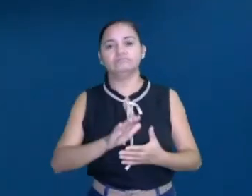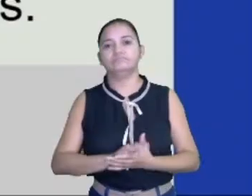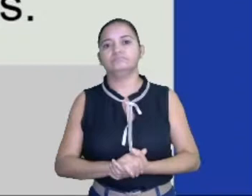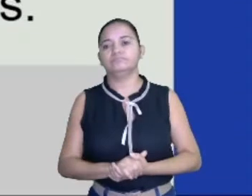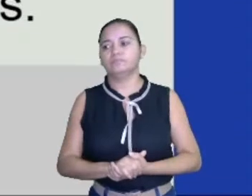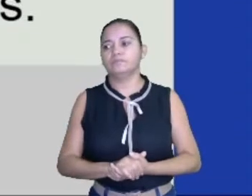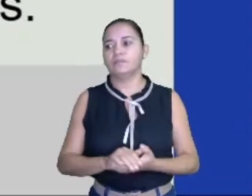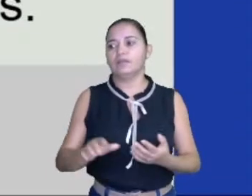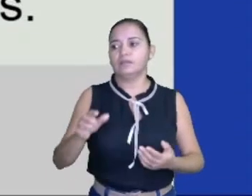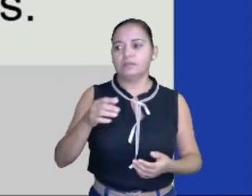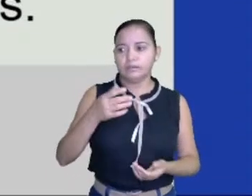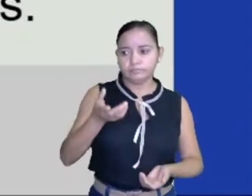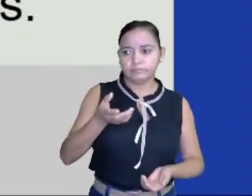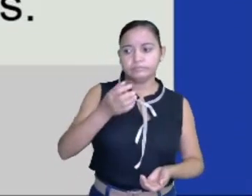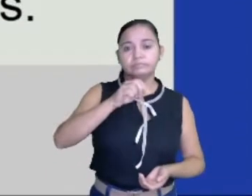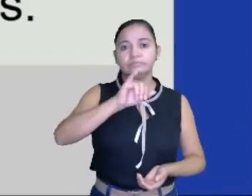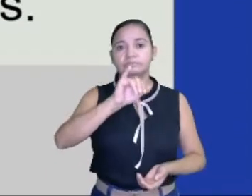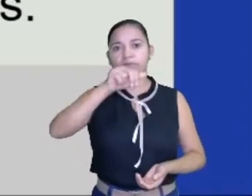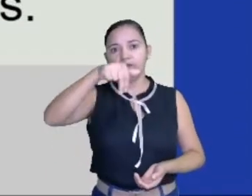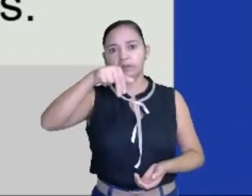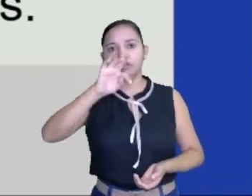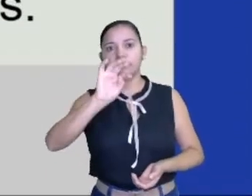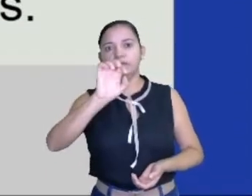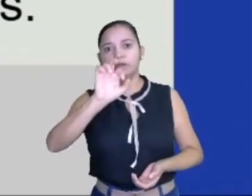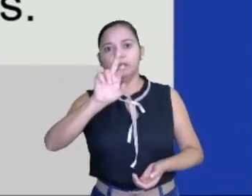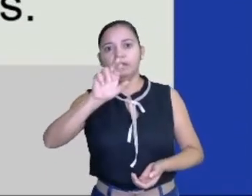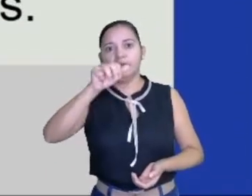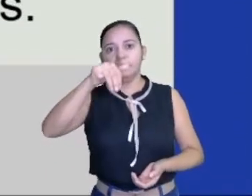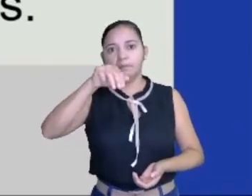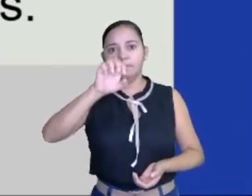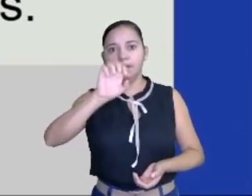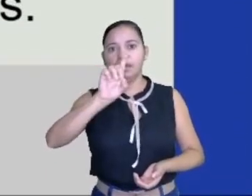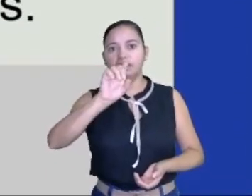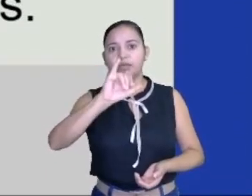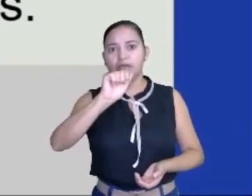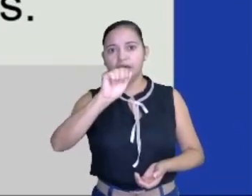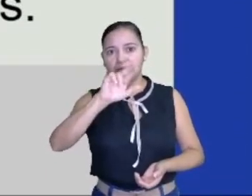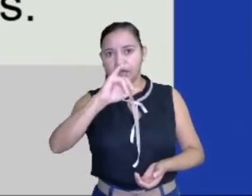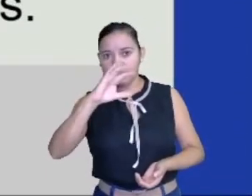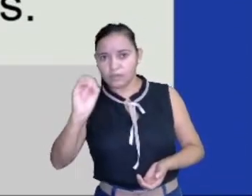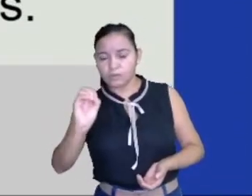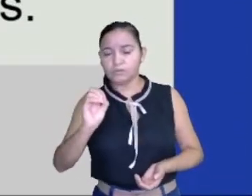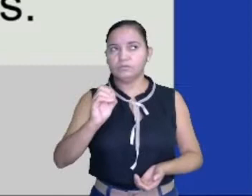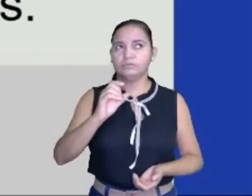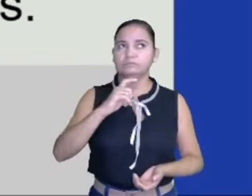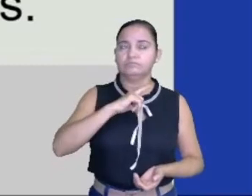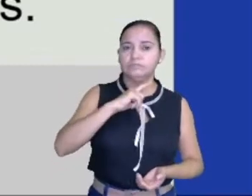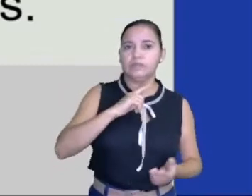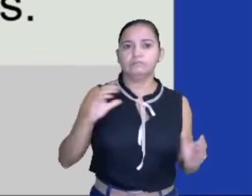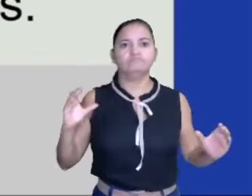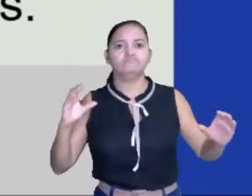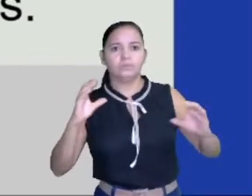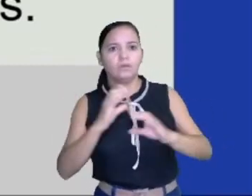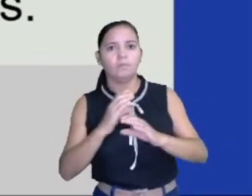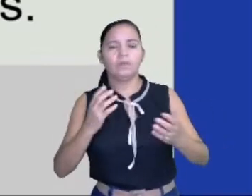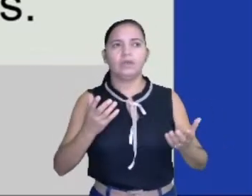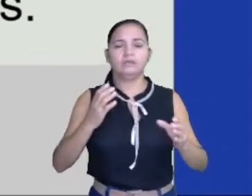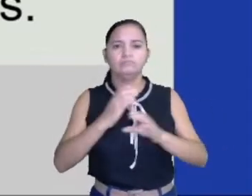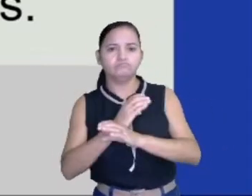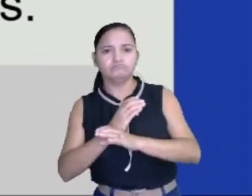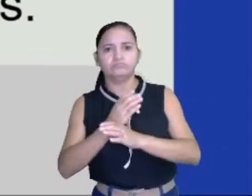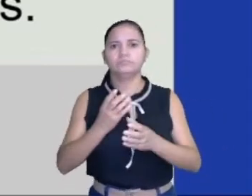os intermediários são aqueles em que se complementam, as duas formas de contato social, ou seja, os